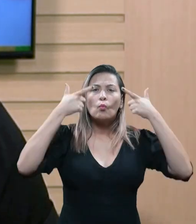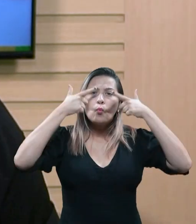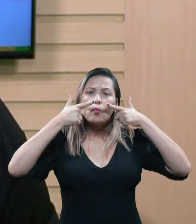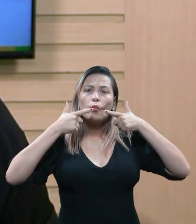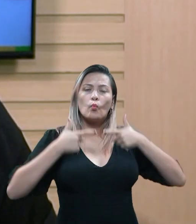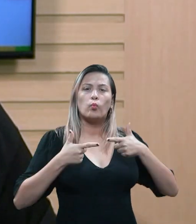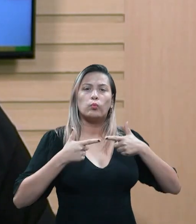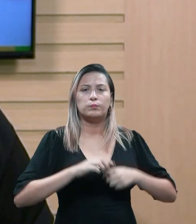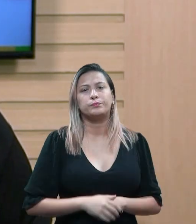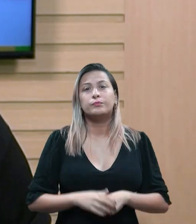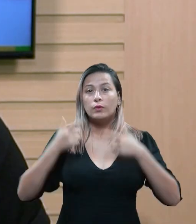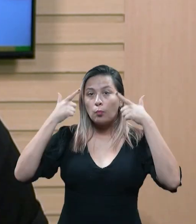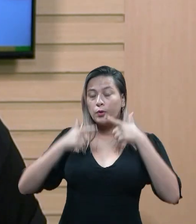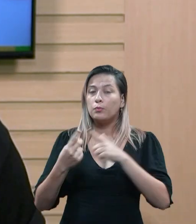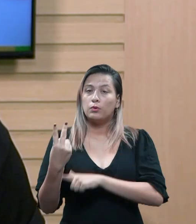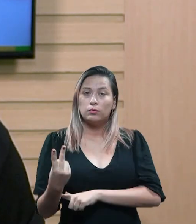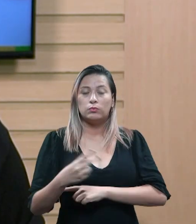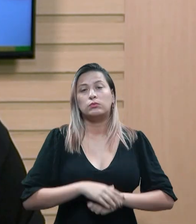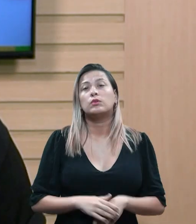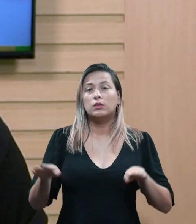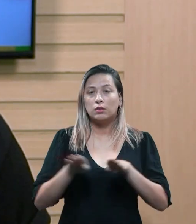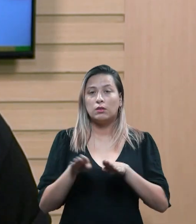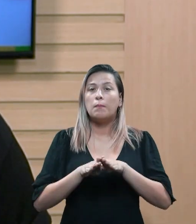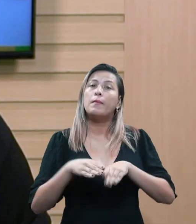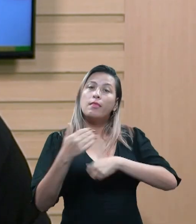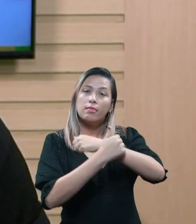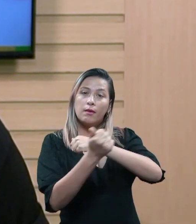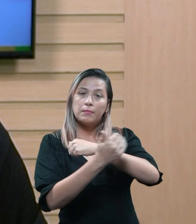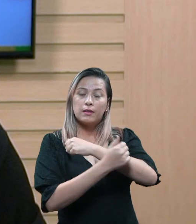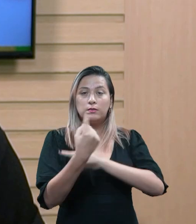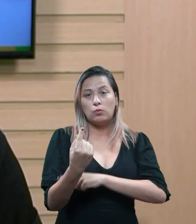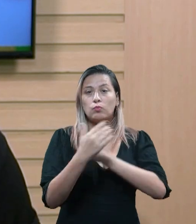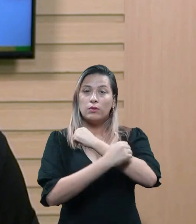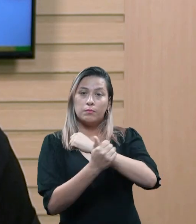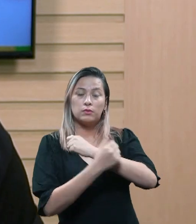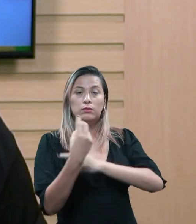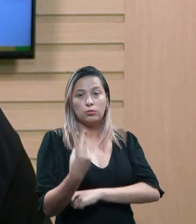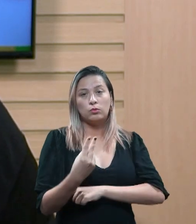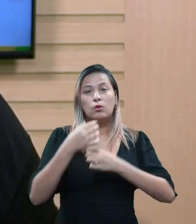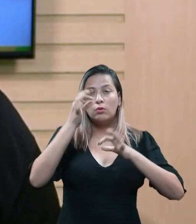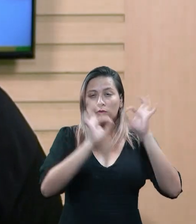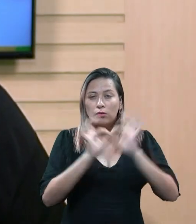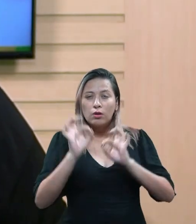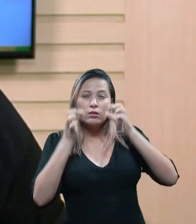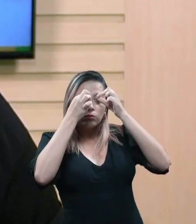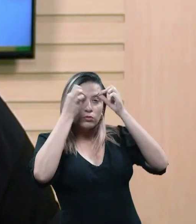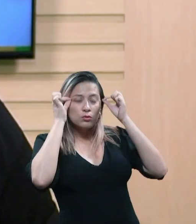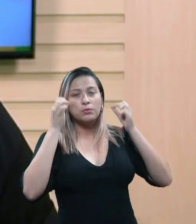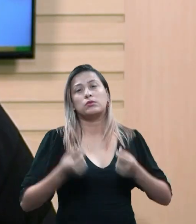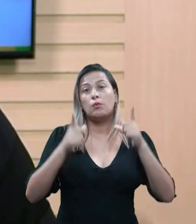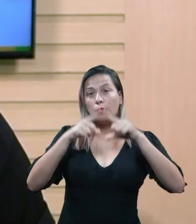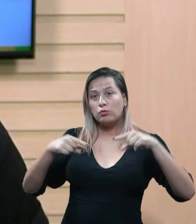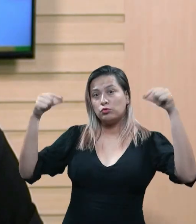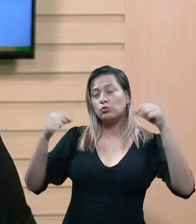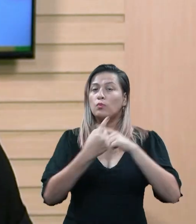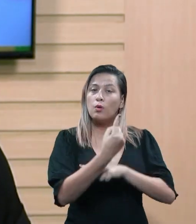1, limpeza de pele 2, depilação 1, depilação 2, design de sobrancelhas, banho de lua